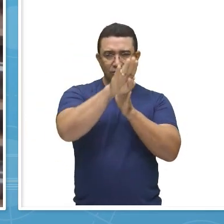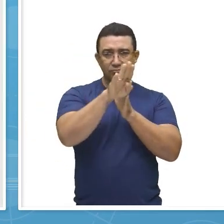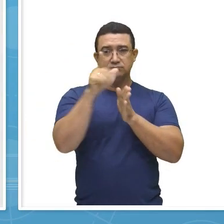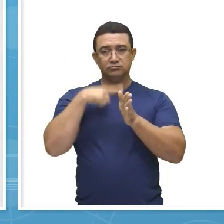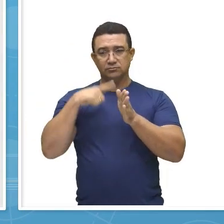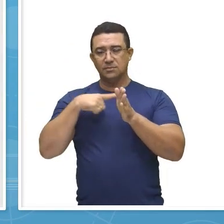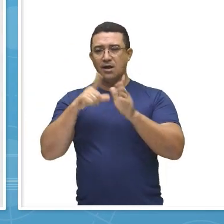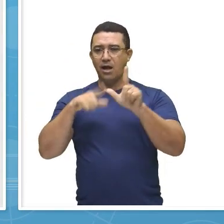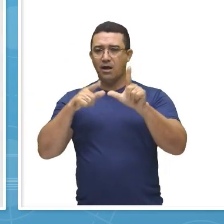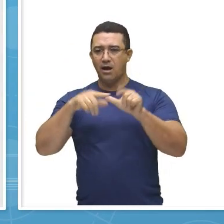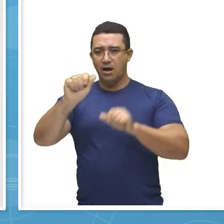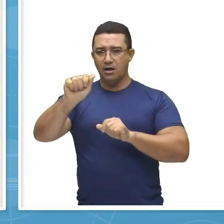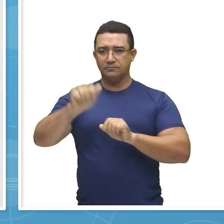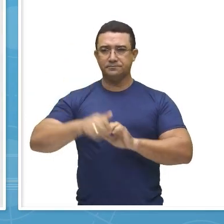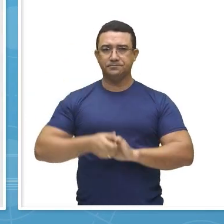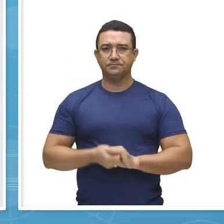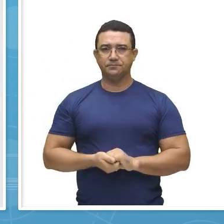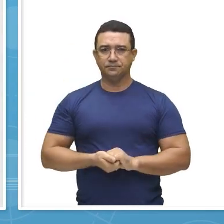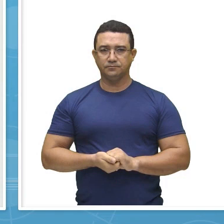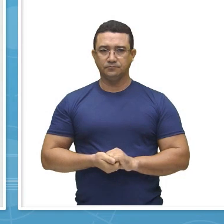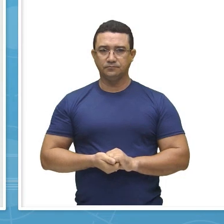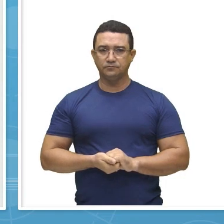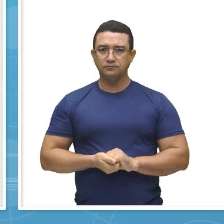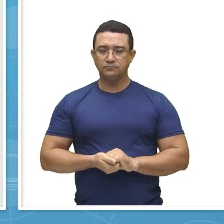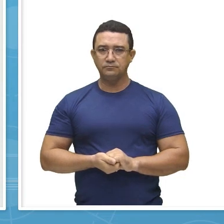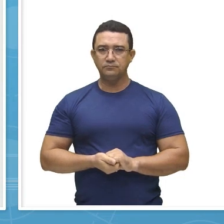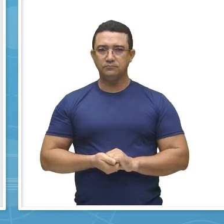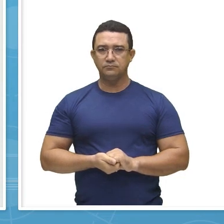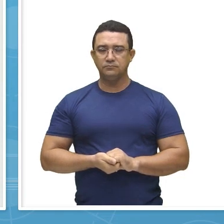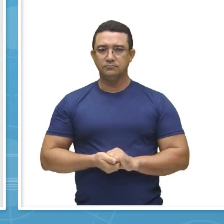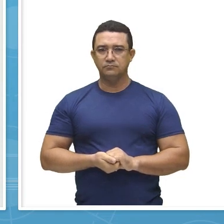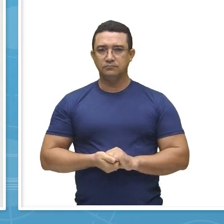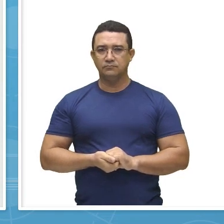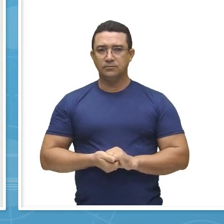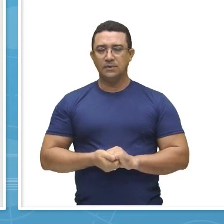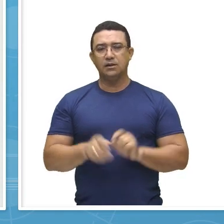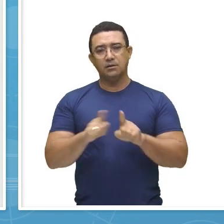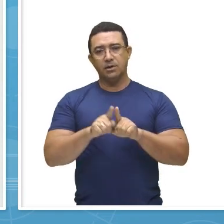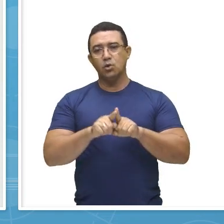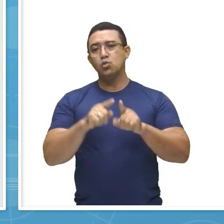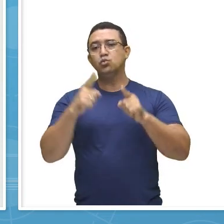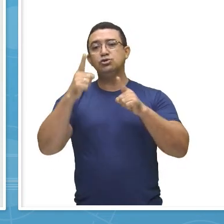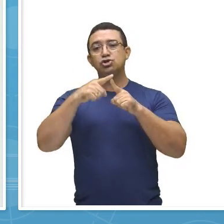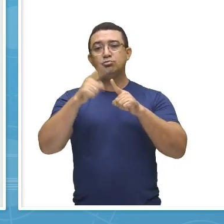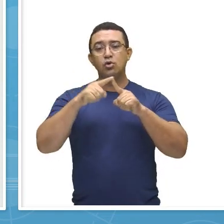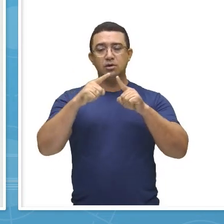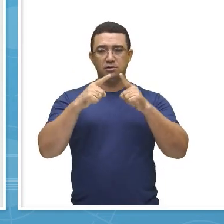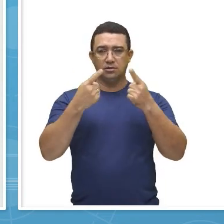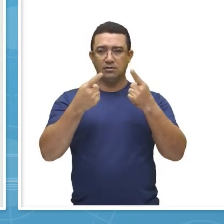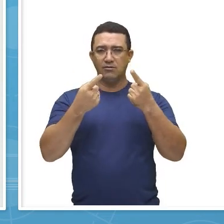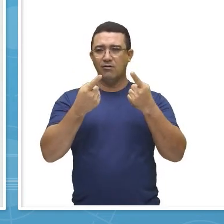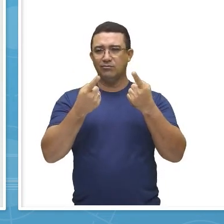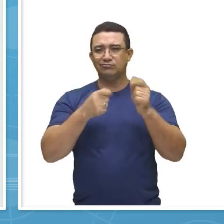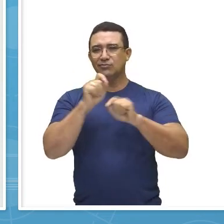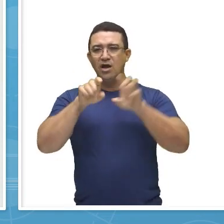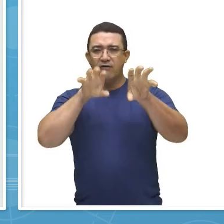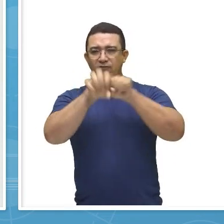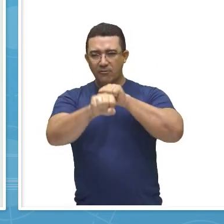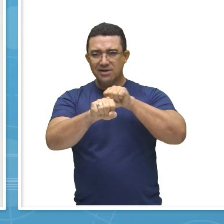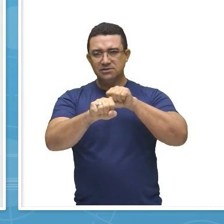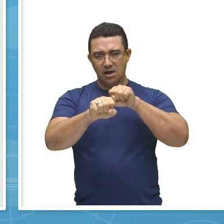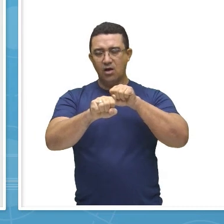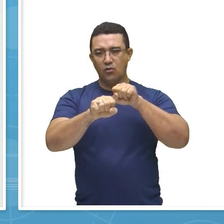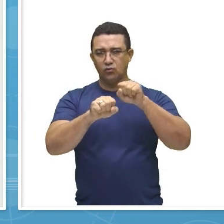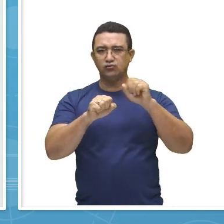na letra A. Na letra A, diz o seguinte, grau de escolaridade, né, que seria o quê? A média